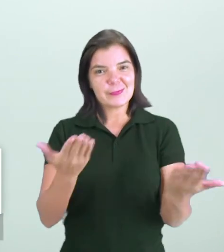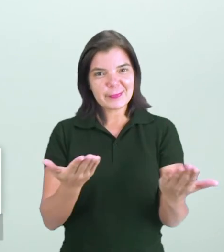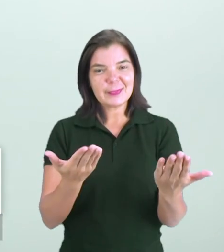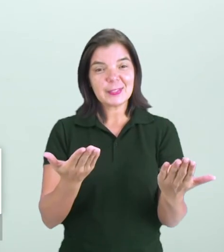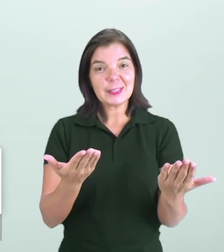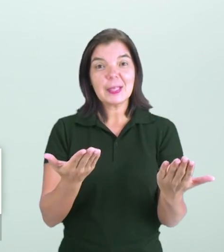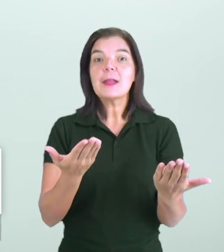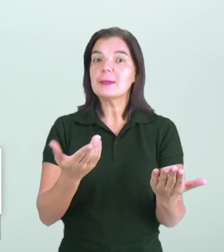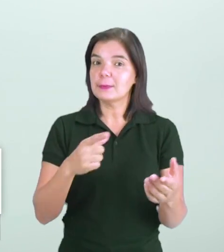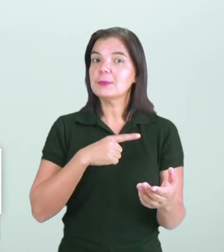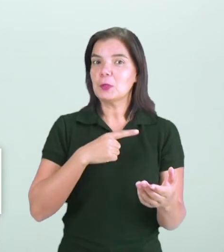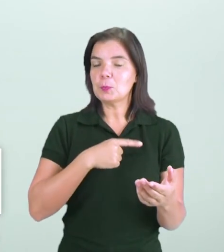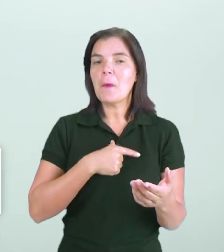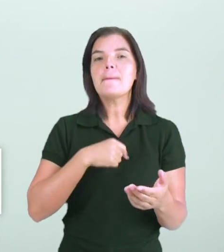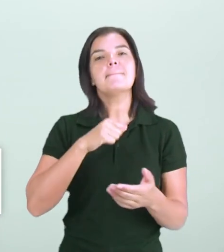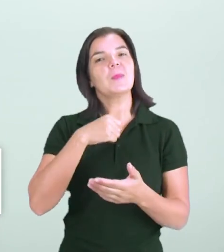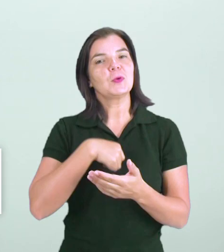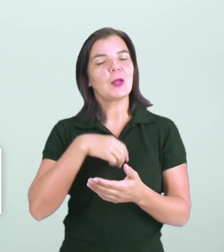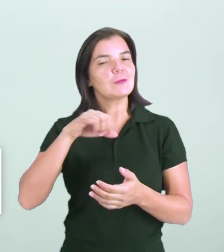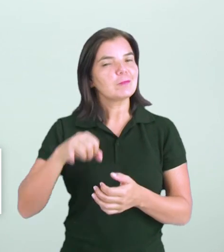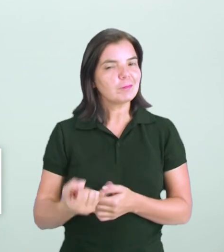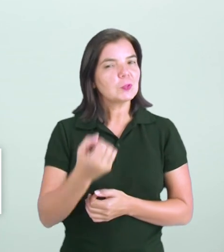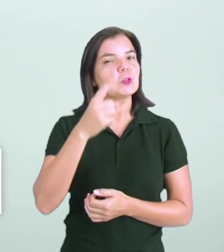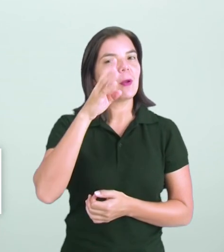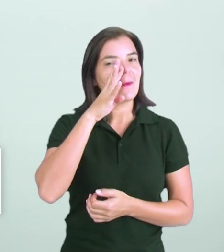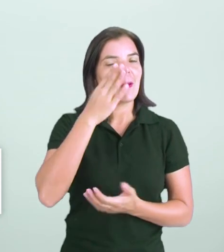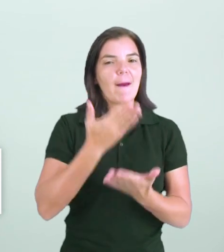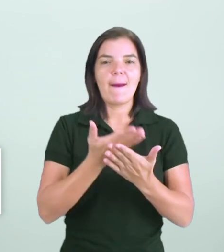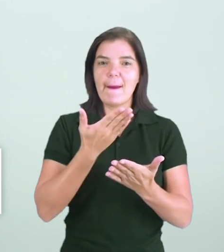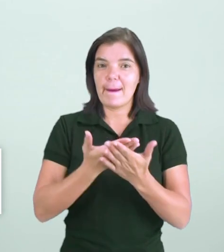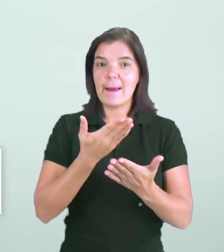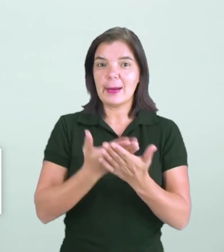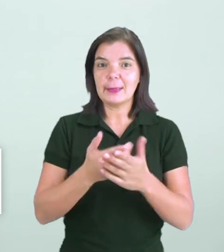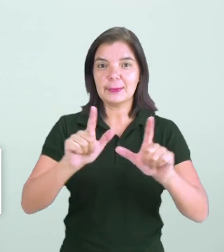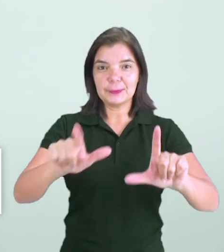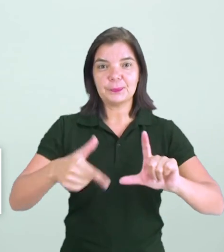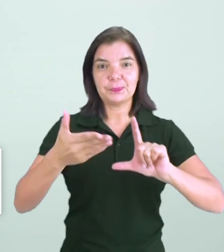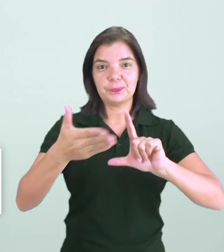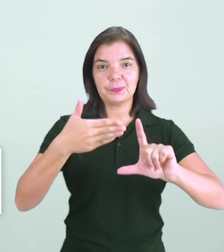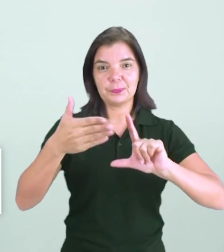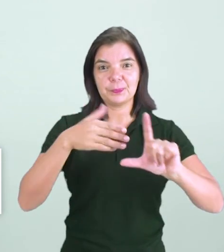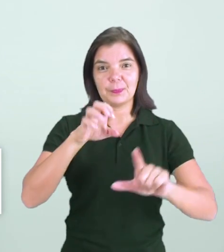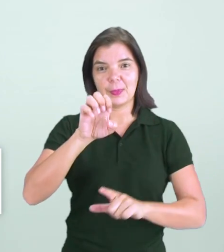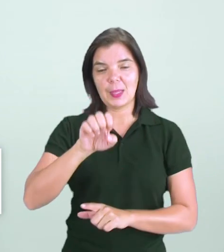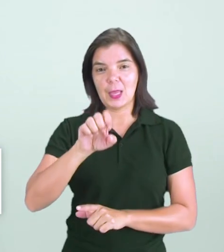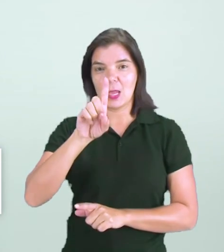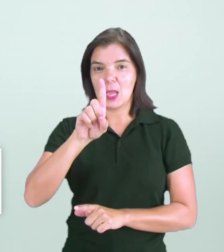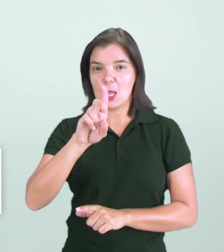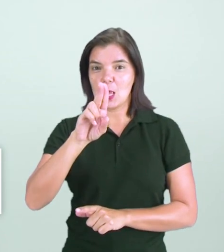vocês e aí nós temos muito mais oportunidade de vocês assistirem outras aulas na plataforma